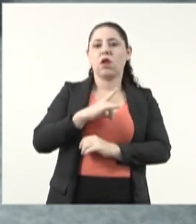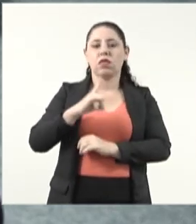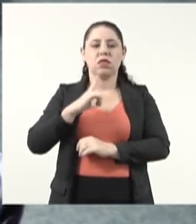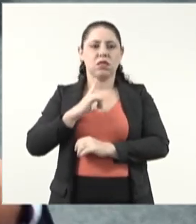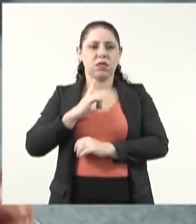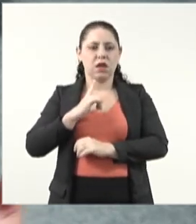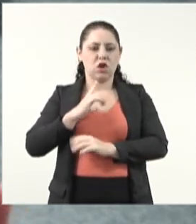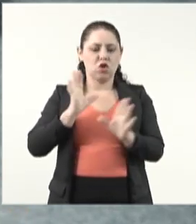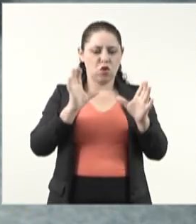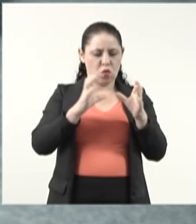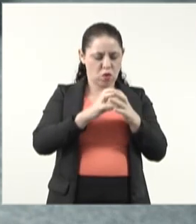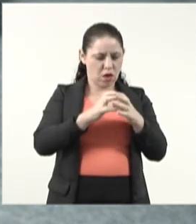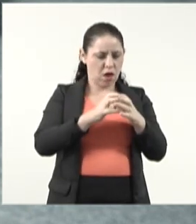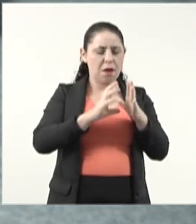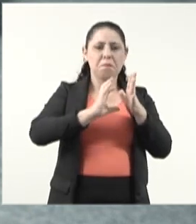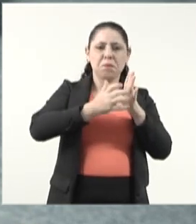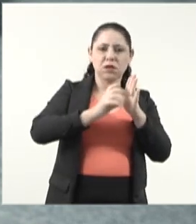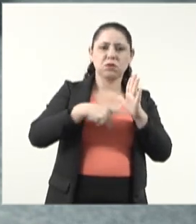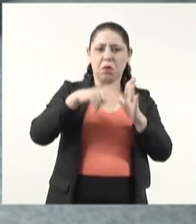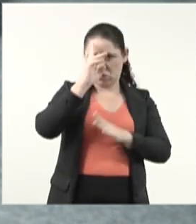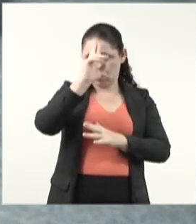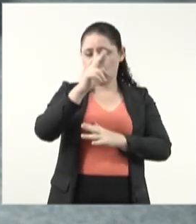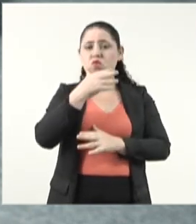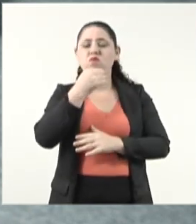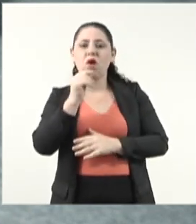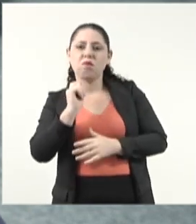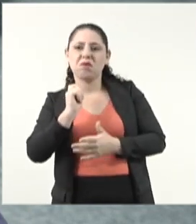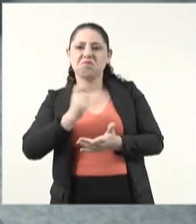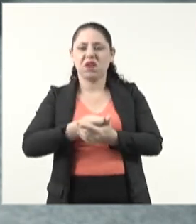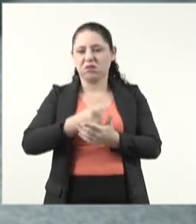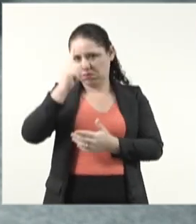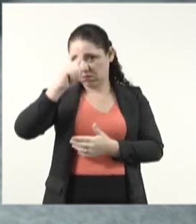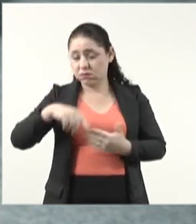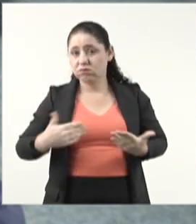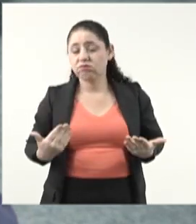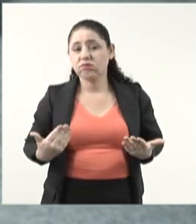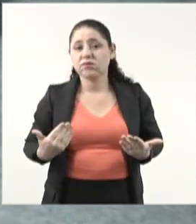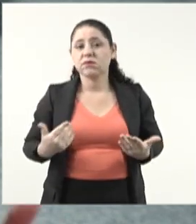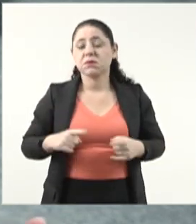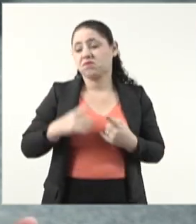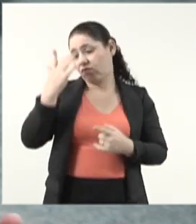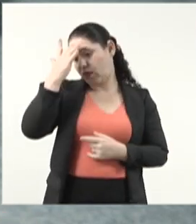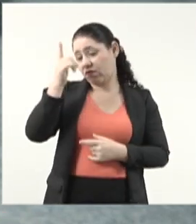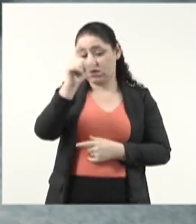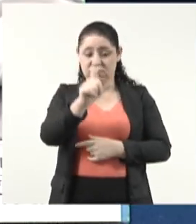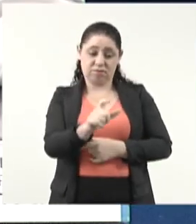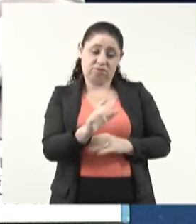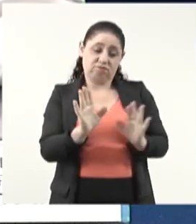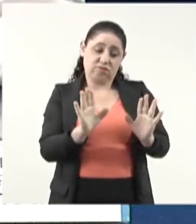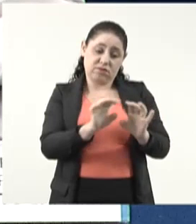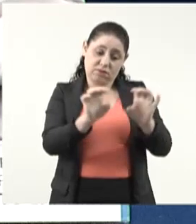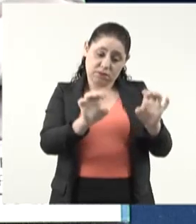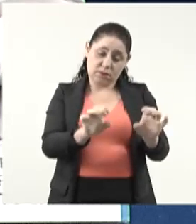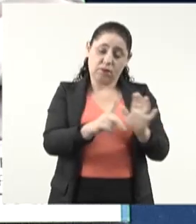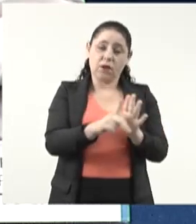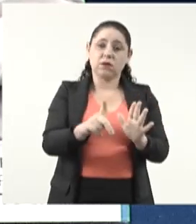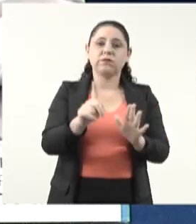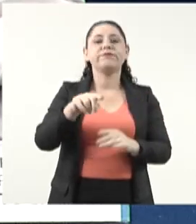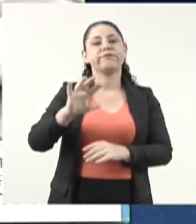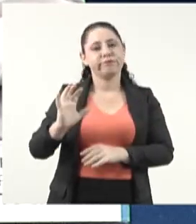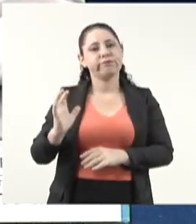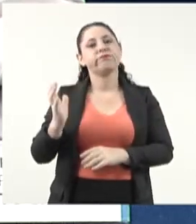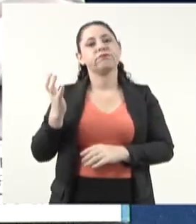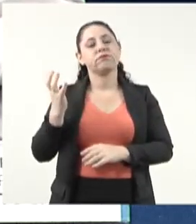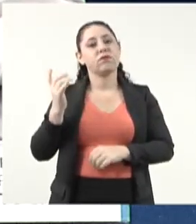mais força, os partidos, a maioria são dirigidos por homens, e aí é mais fácil para eles, a estrutura... E é isso que